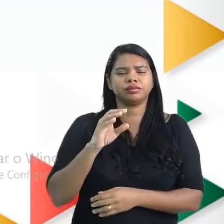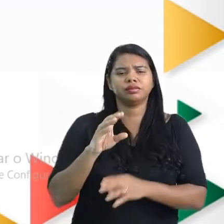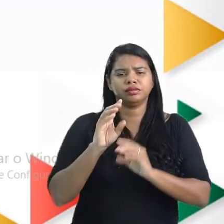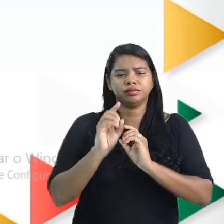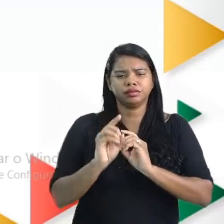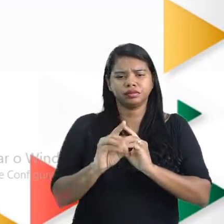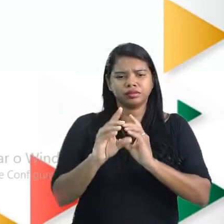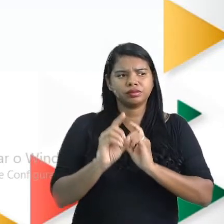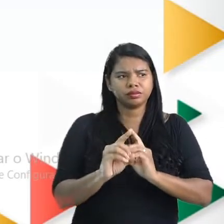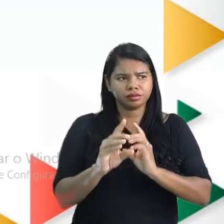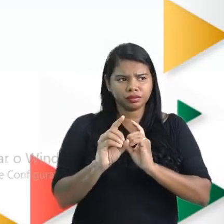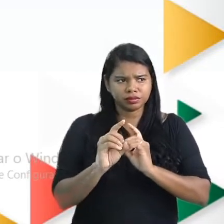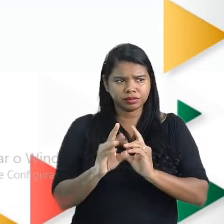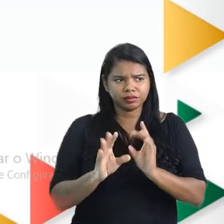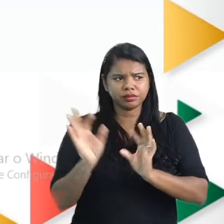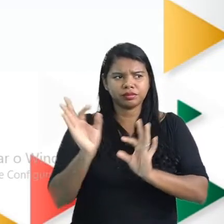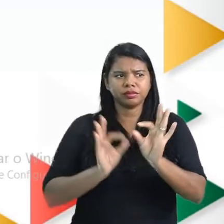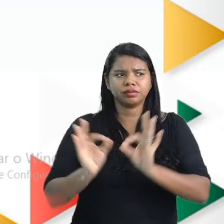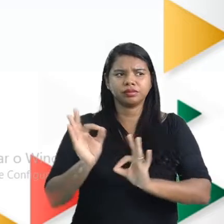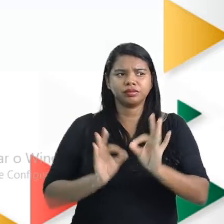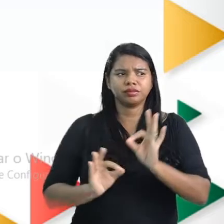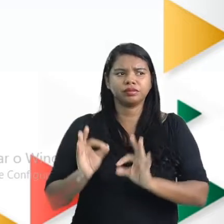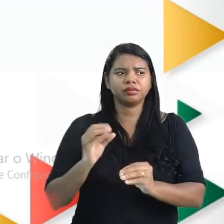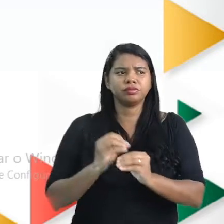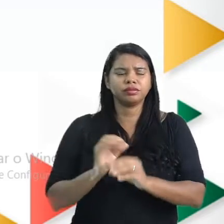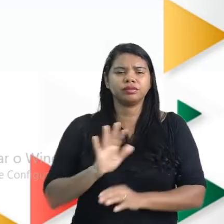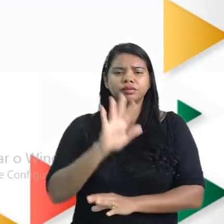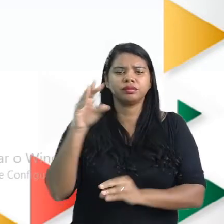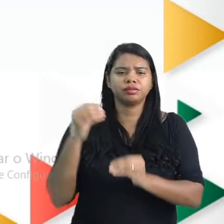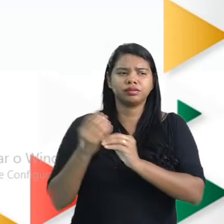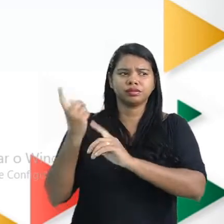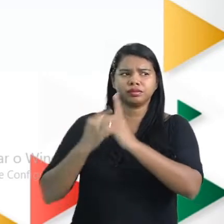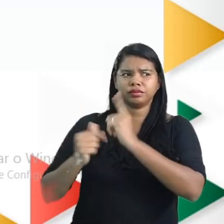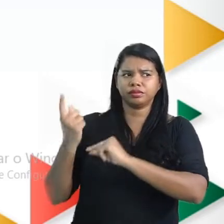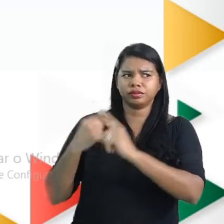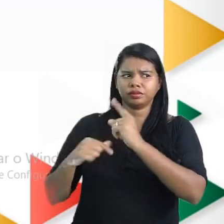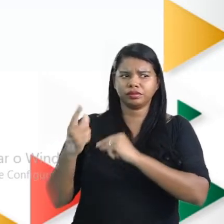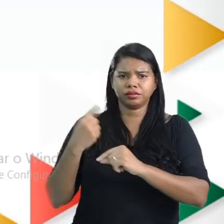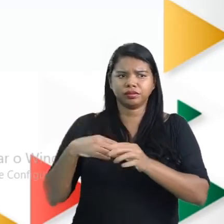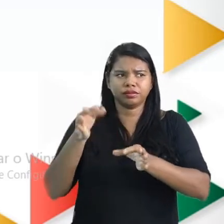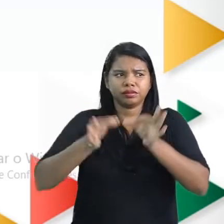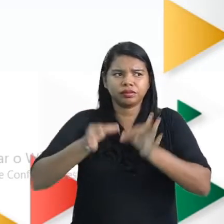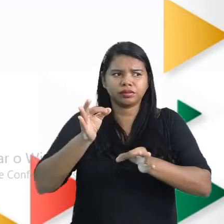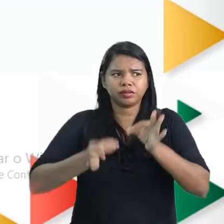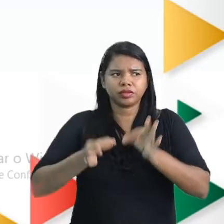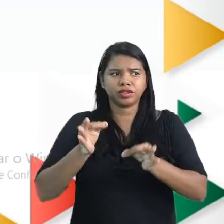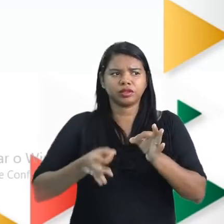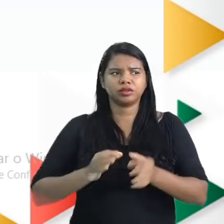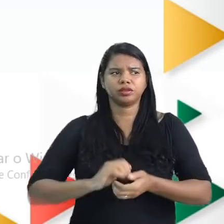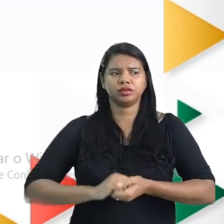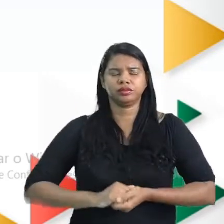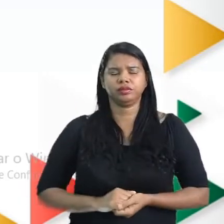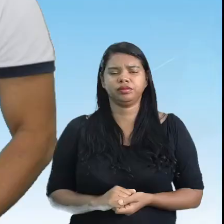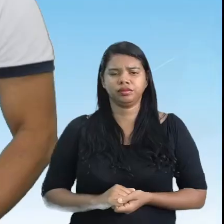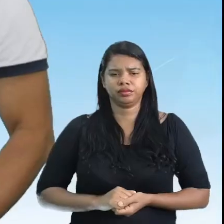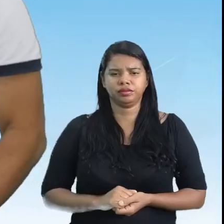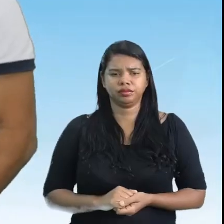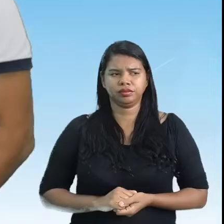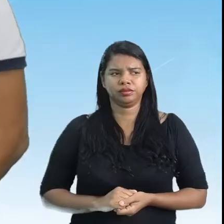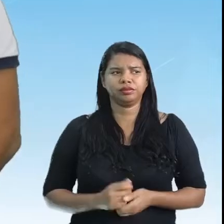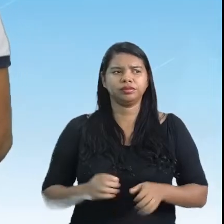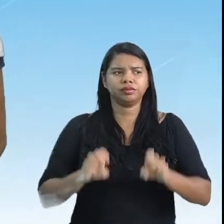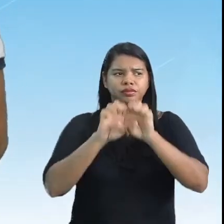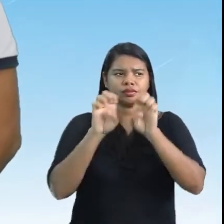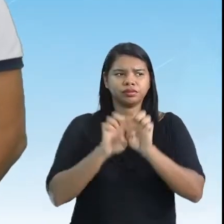doutrinária, existe a organizacional, existe a administrativa e a jurídica. Tudo isso em questão de uma